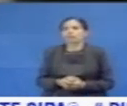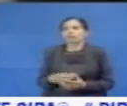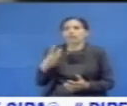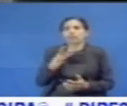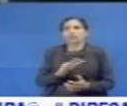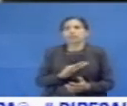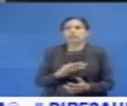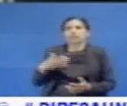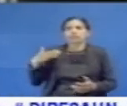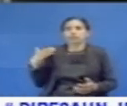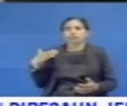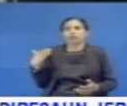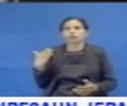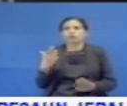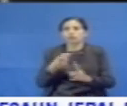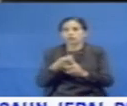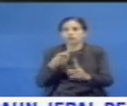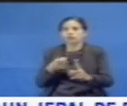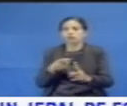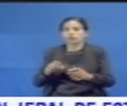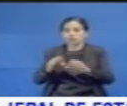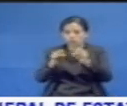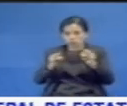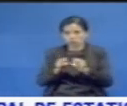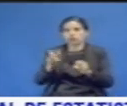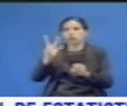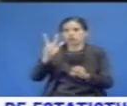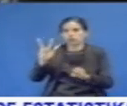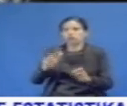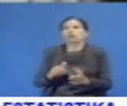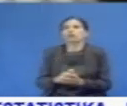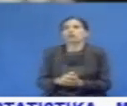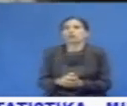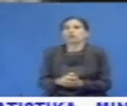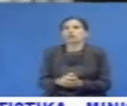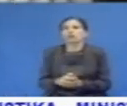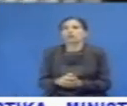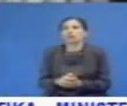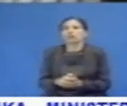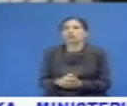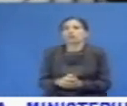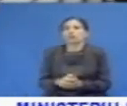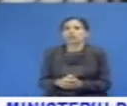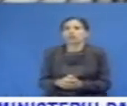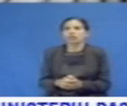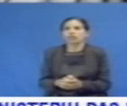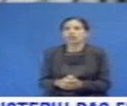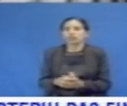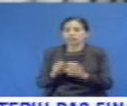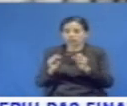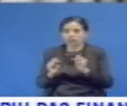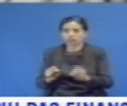jovens, Síria, Rússia, Sucutolone, Buga, Pedjaga,